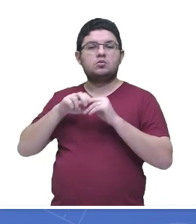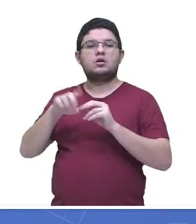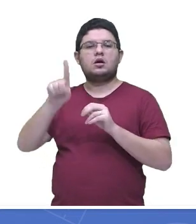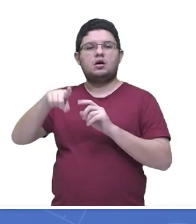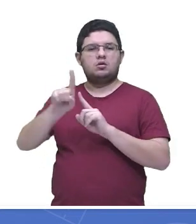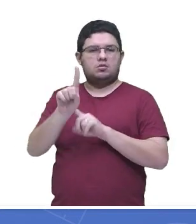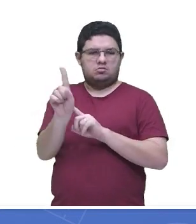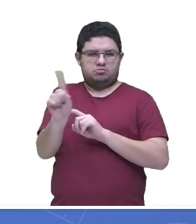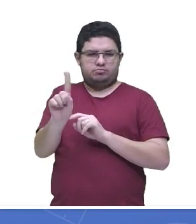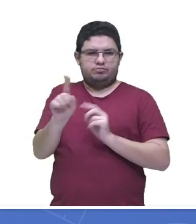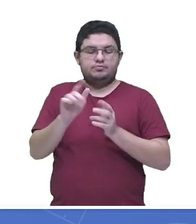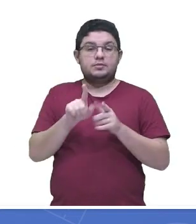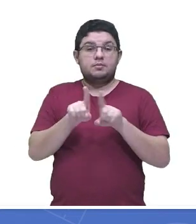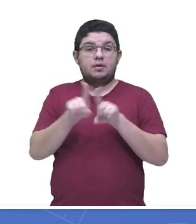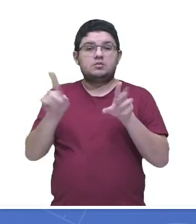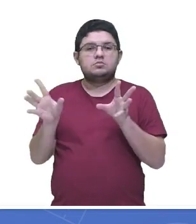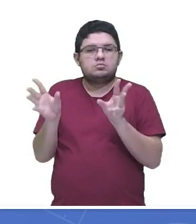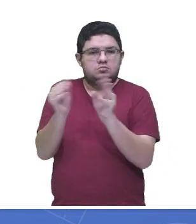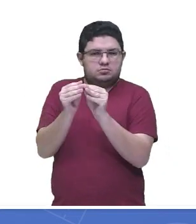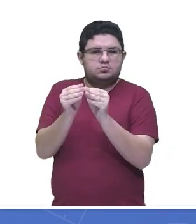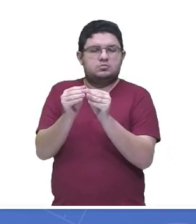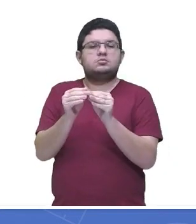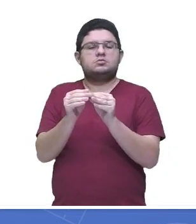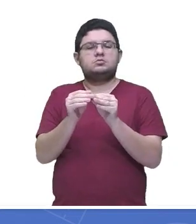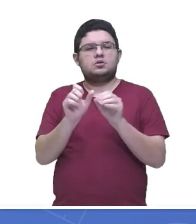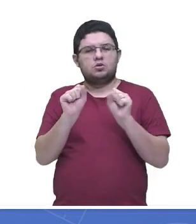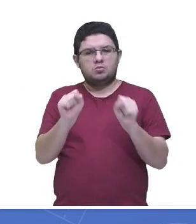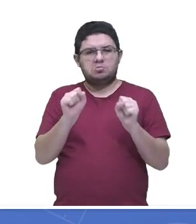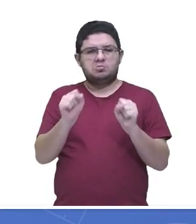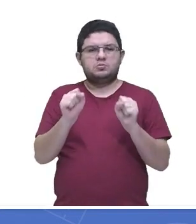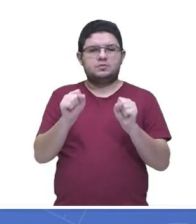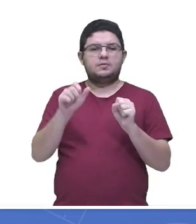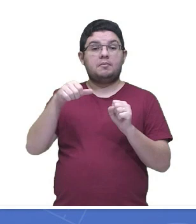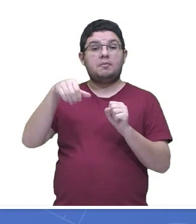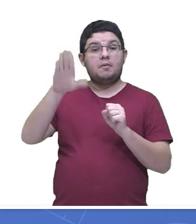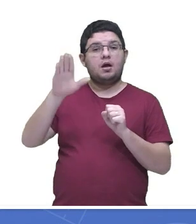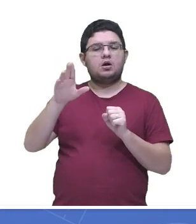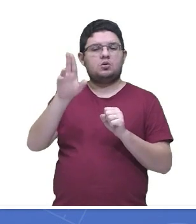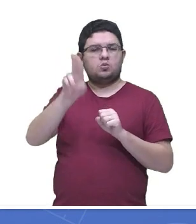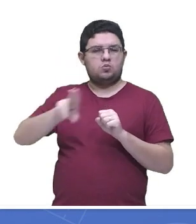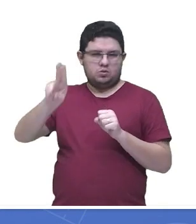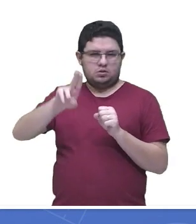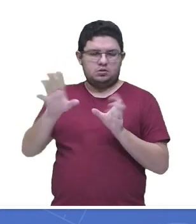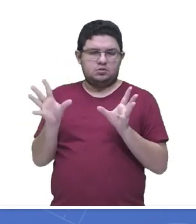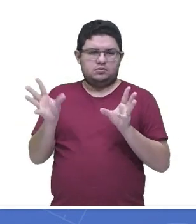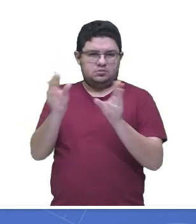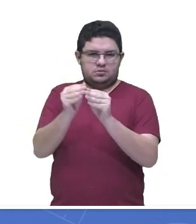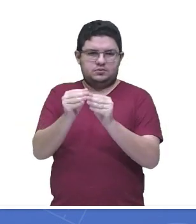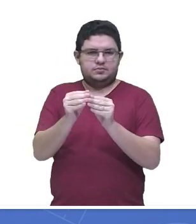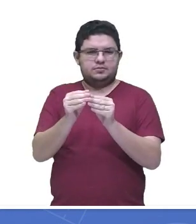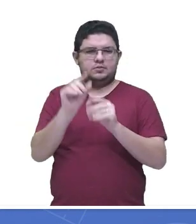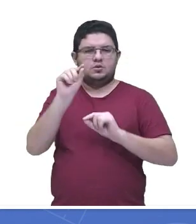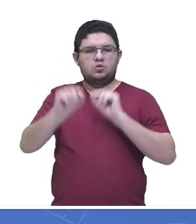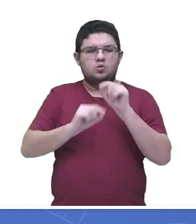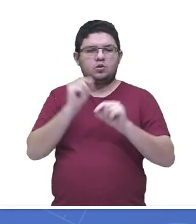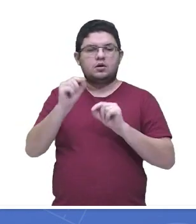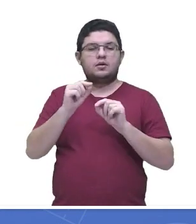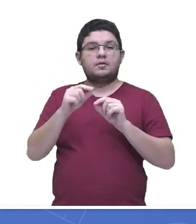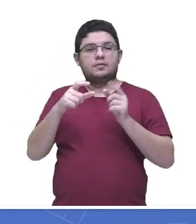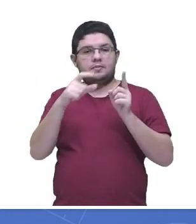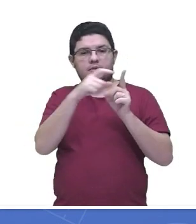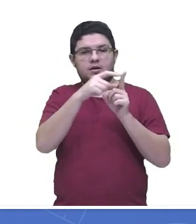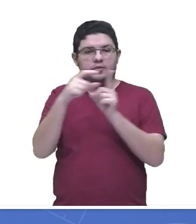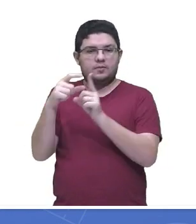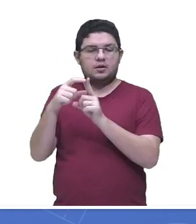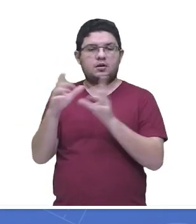também abreviar, que é o que é mais usado na verdade, gente. As abreviações é quando eu faço a união das palavras, eu